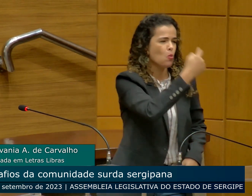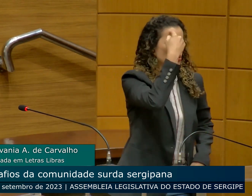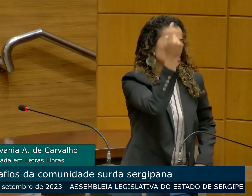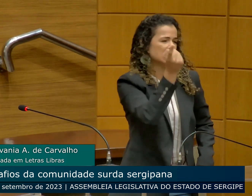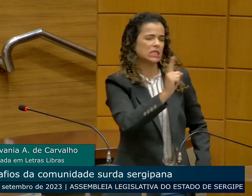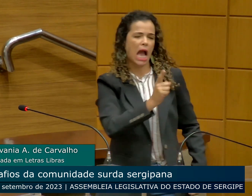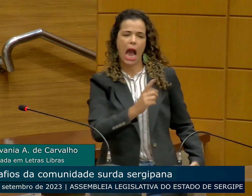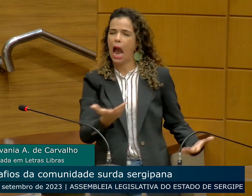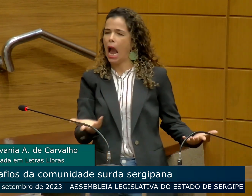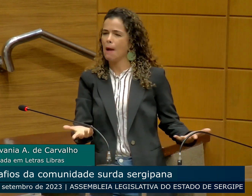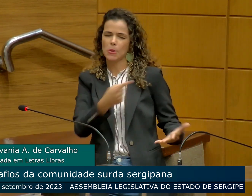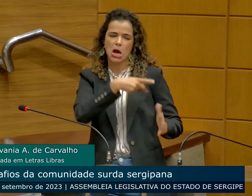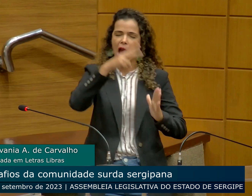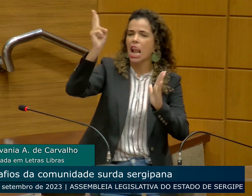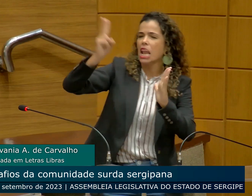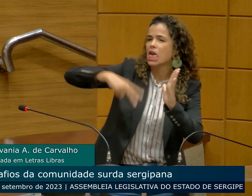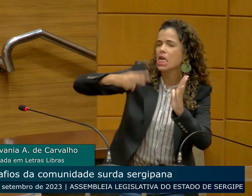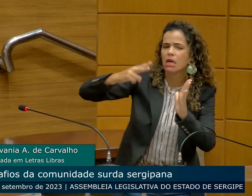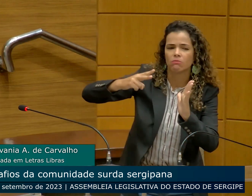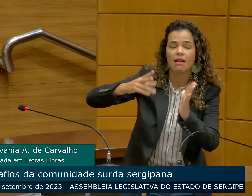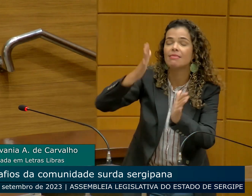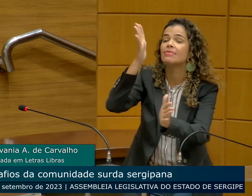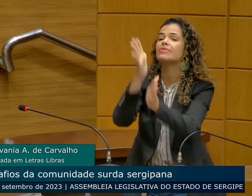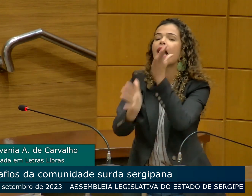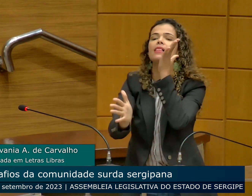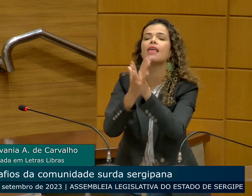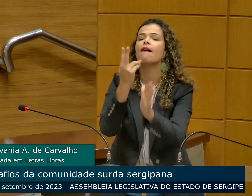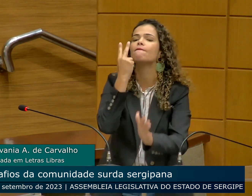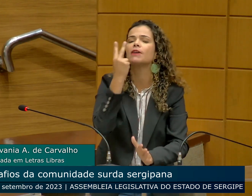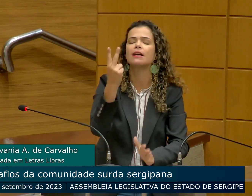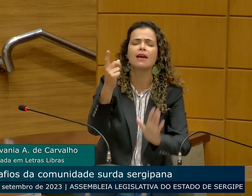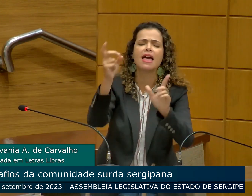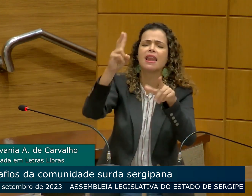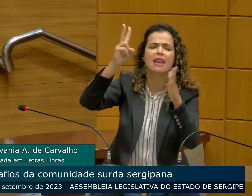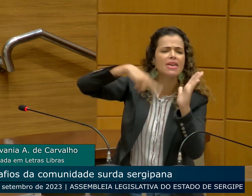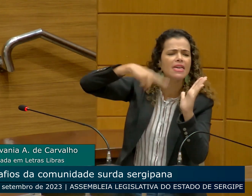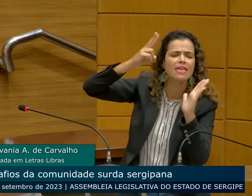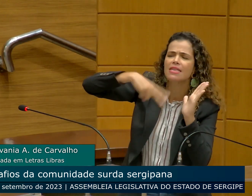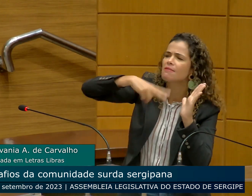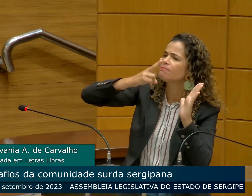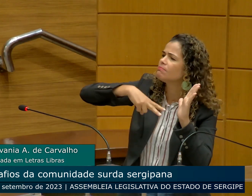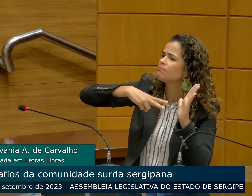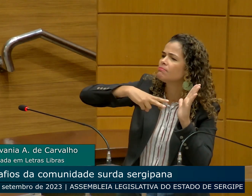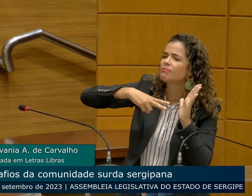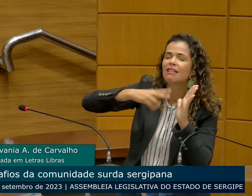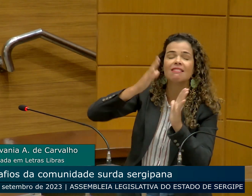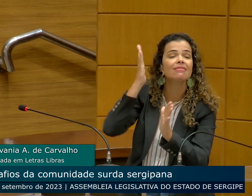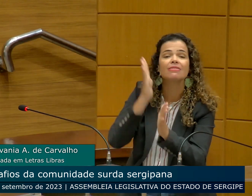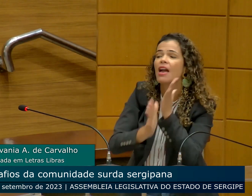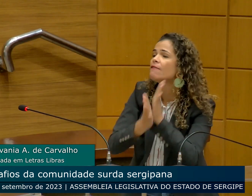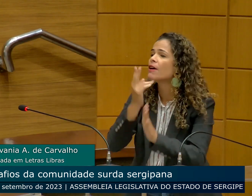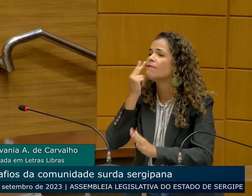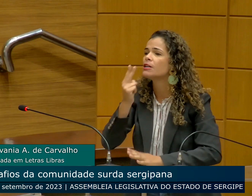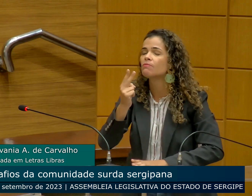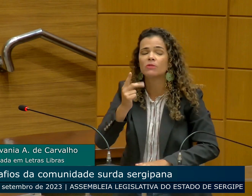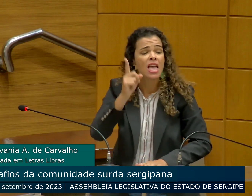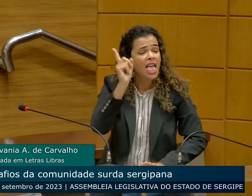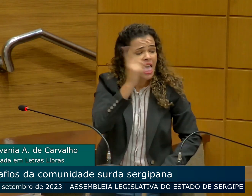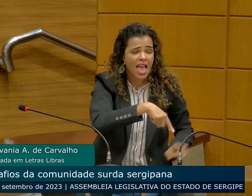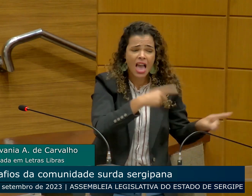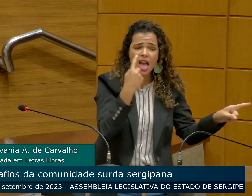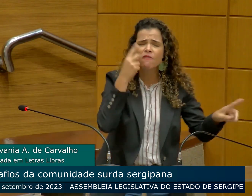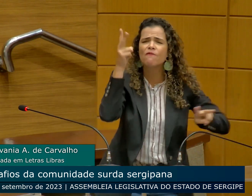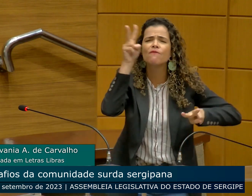iguais. A questão de falar de capacidade, a leitura, nada a ver, não. Nada a